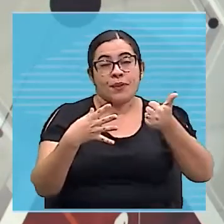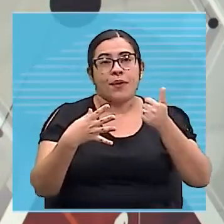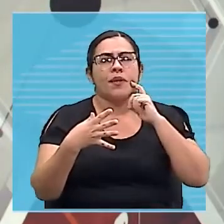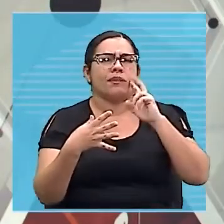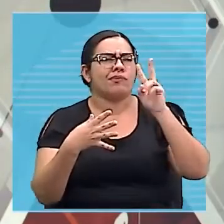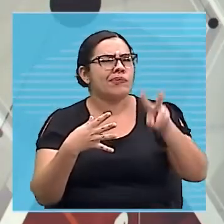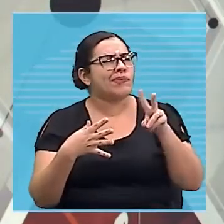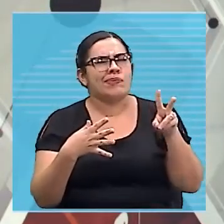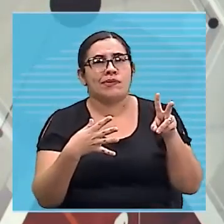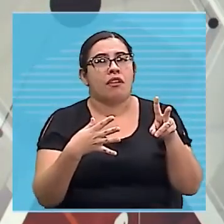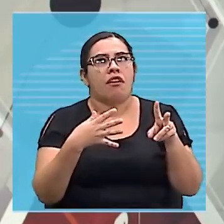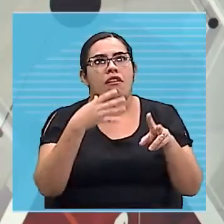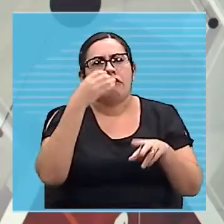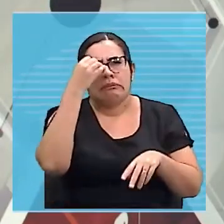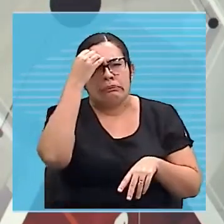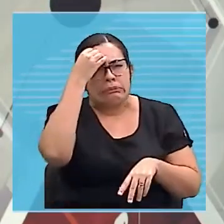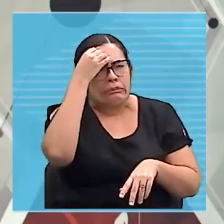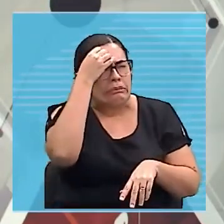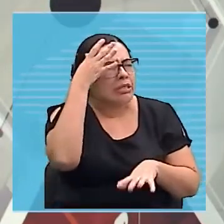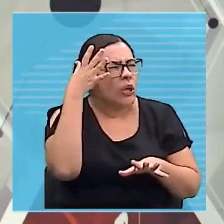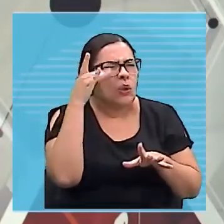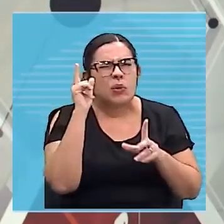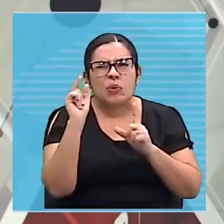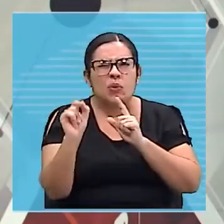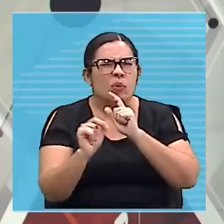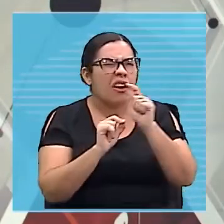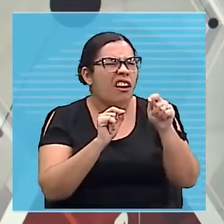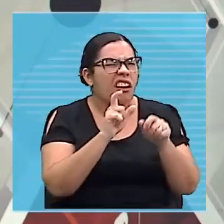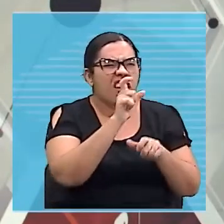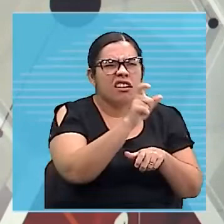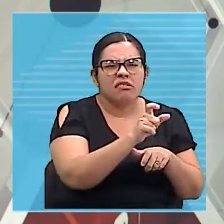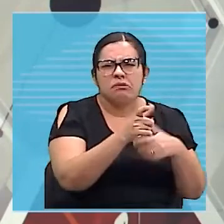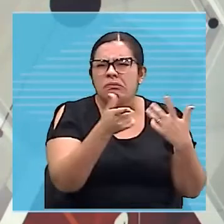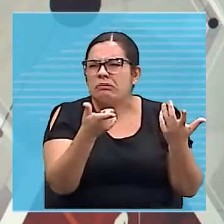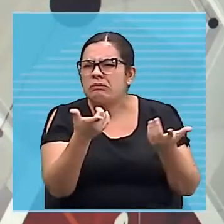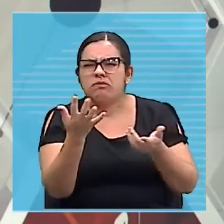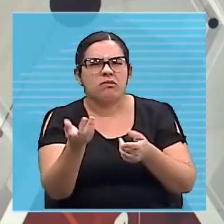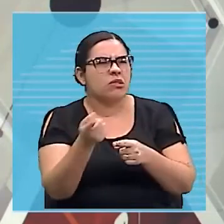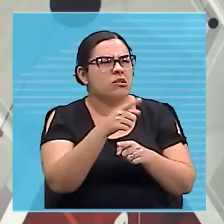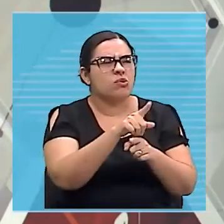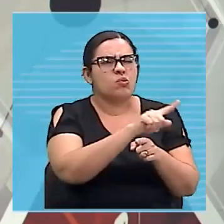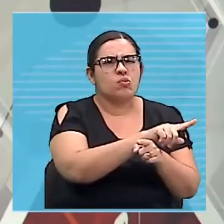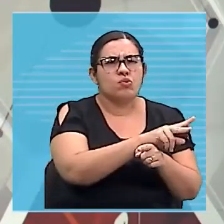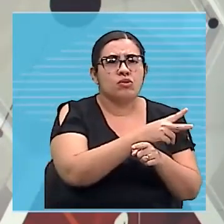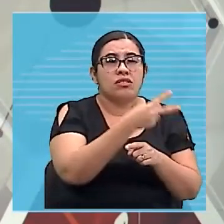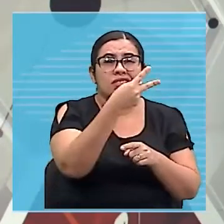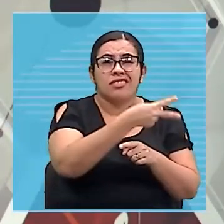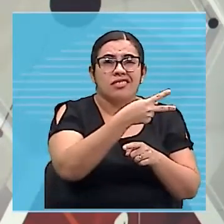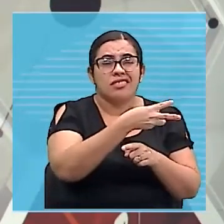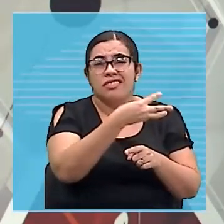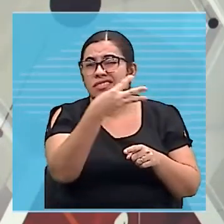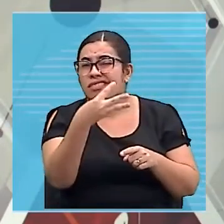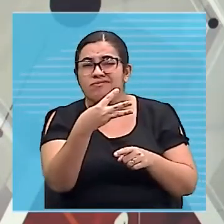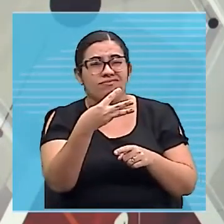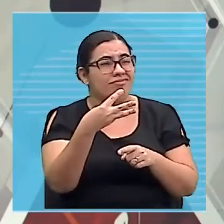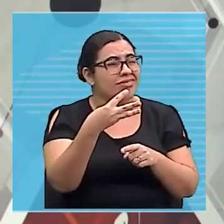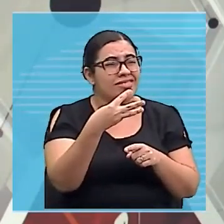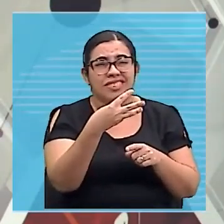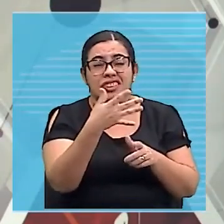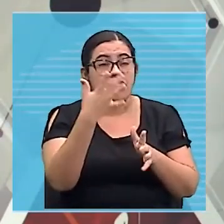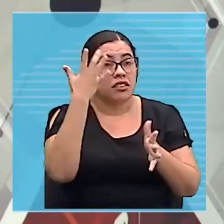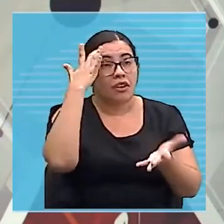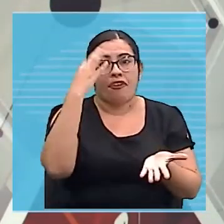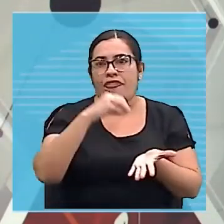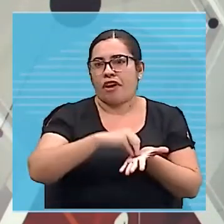episódio Tu não lembra de nada não sabe o que que aconteceu entre o primeiro eo quarto e aí você tem